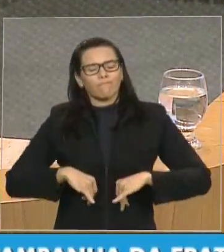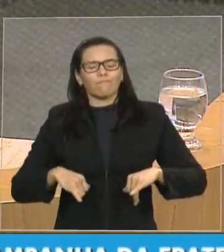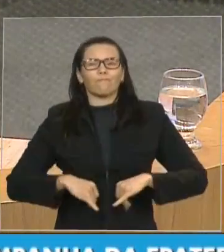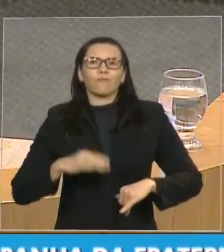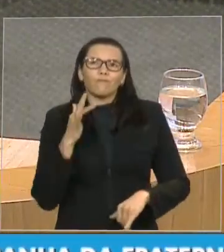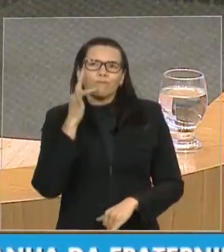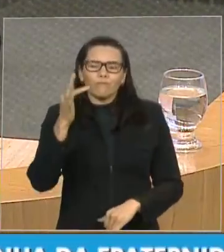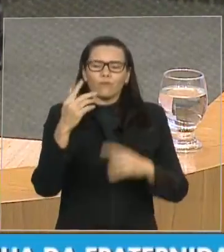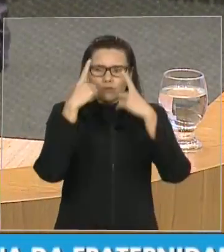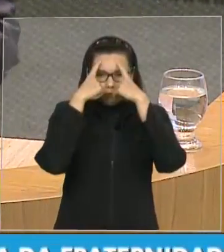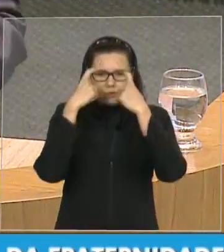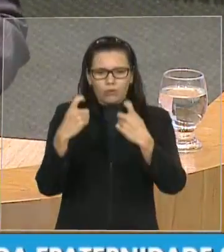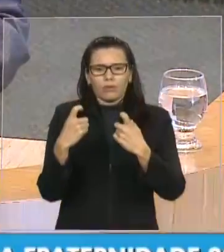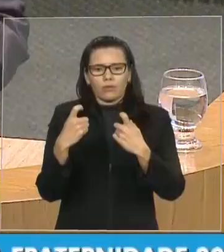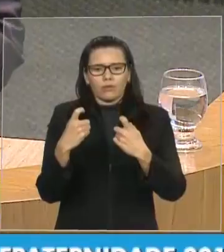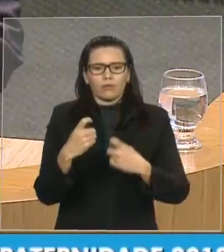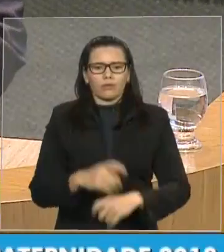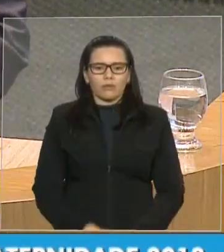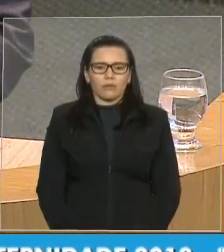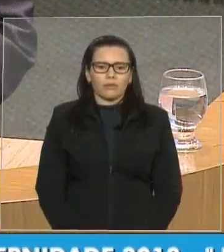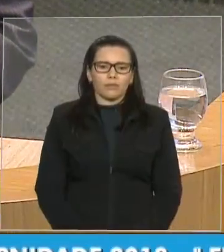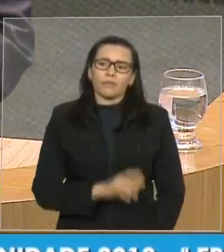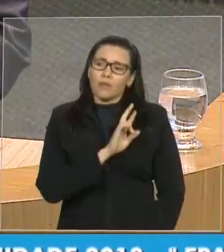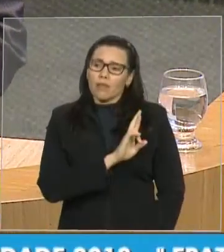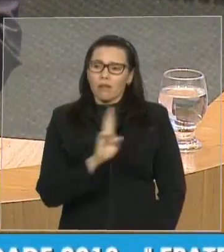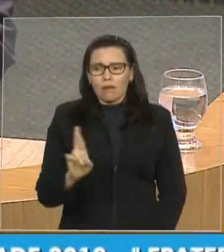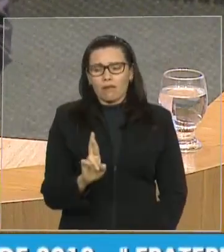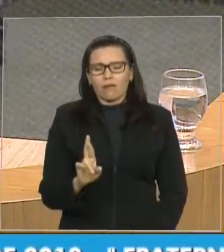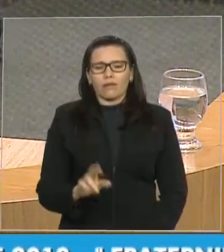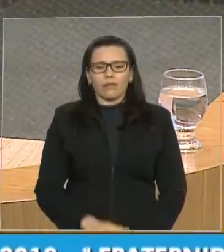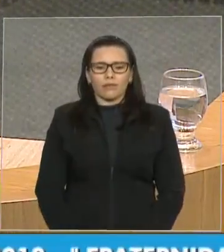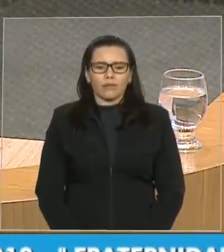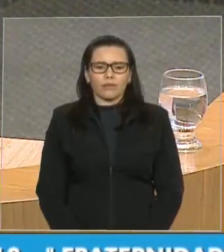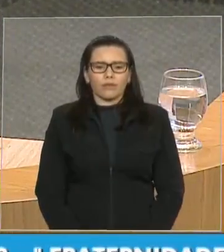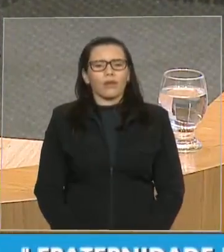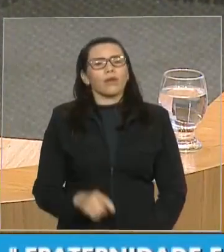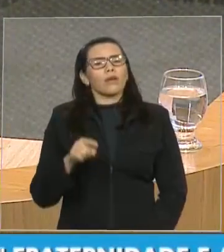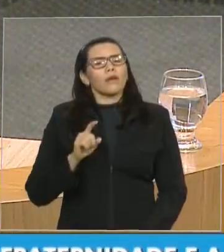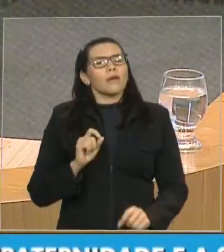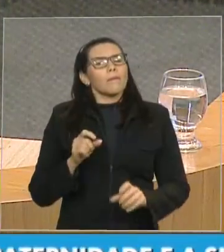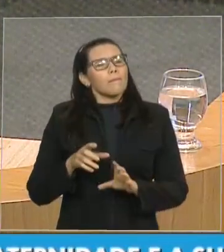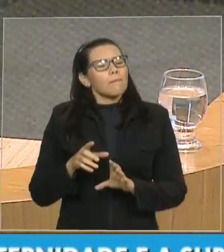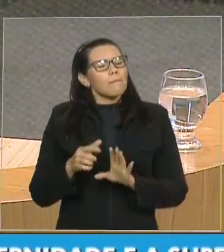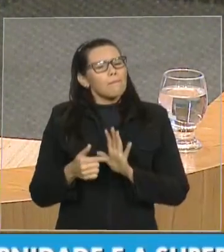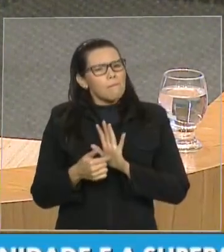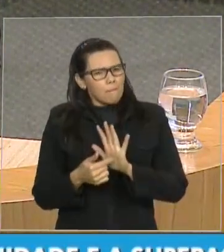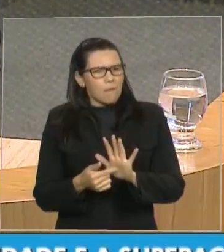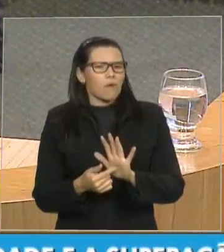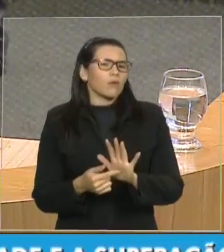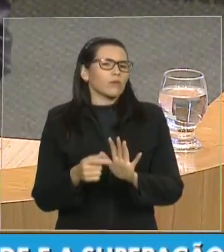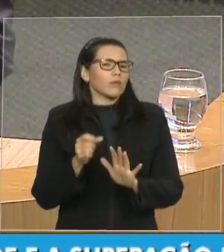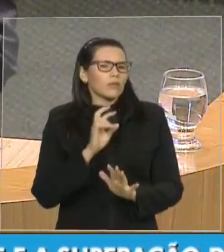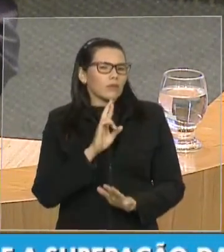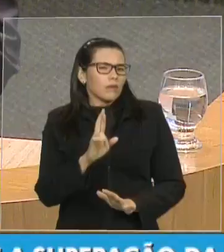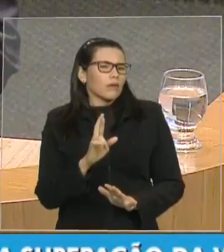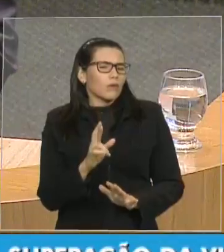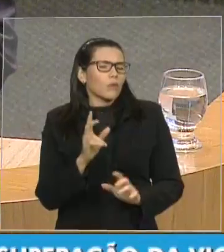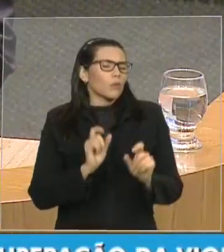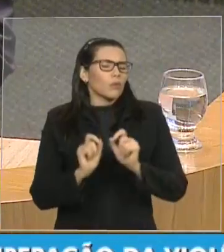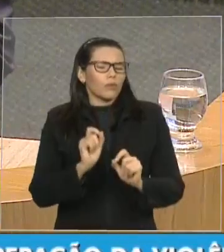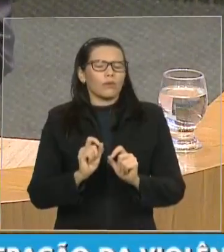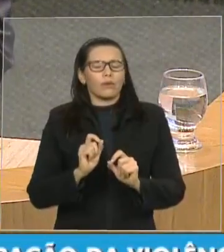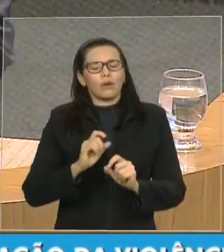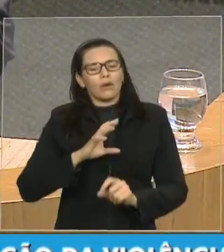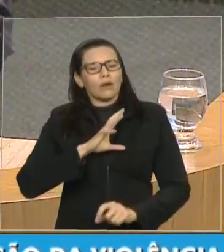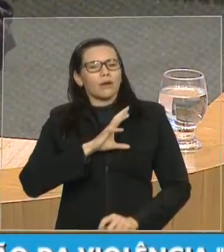E assim, a resposta para aquele que estava prendendo é um gesto de amor. Põe no lugar a orelha que havia sido